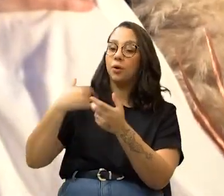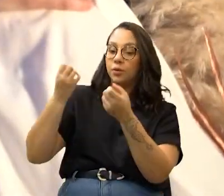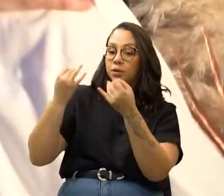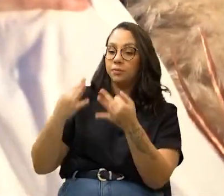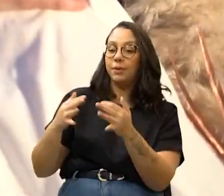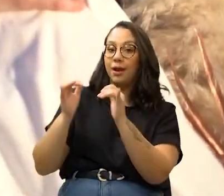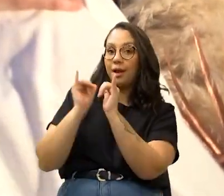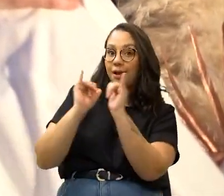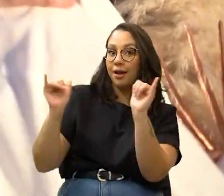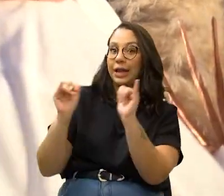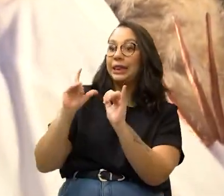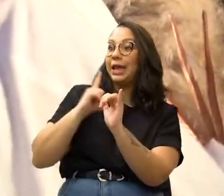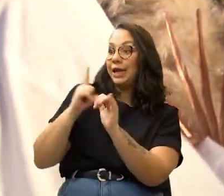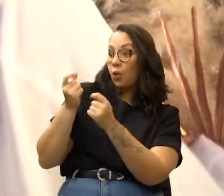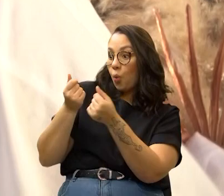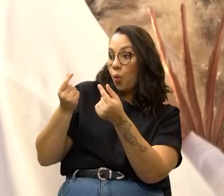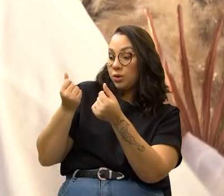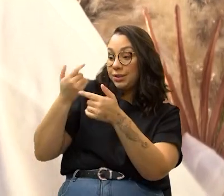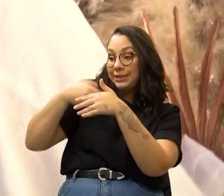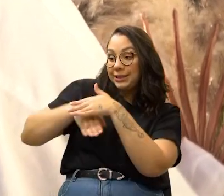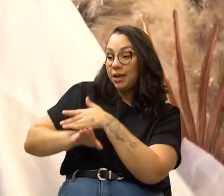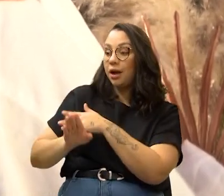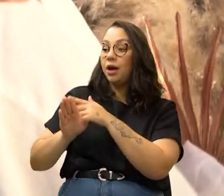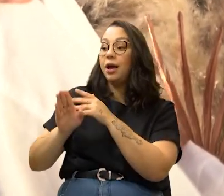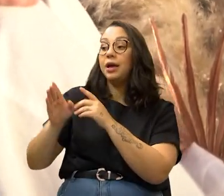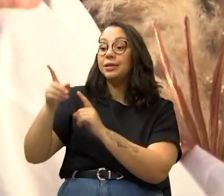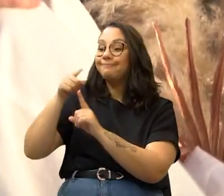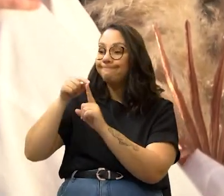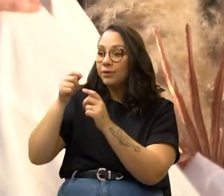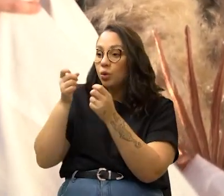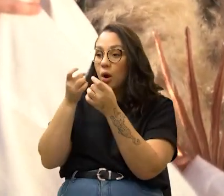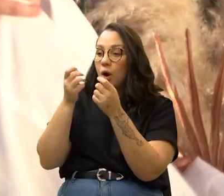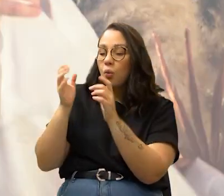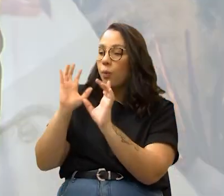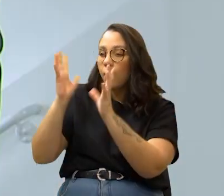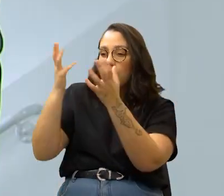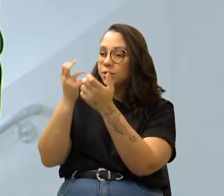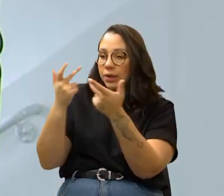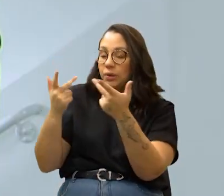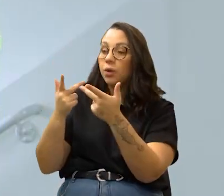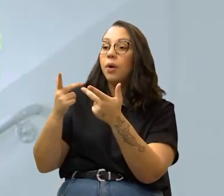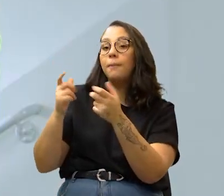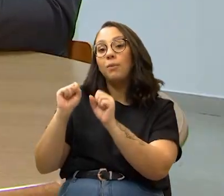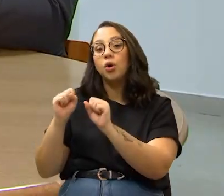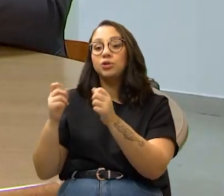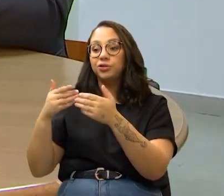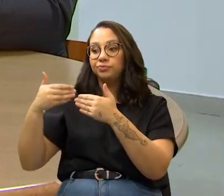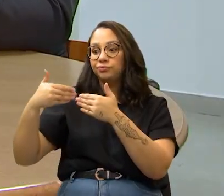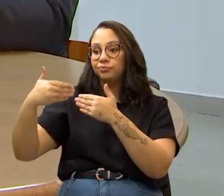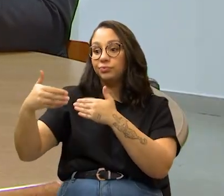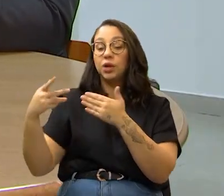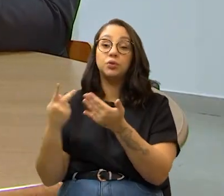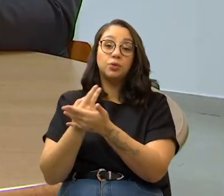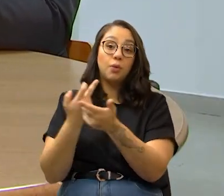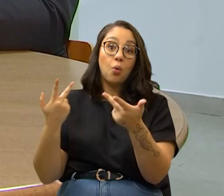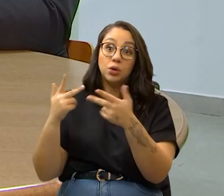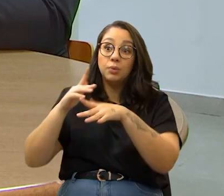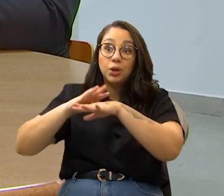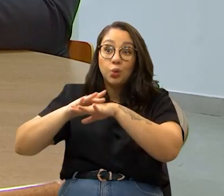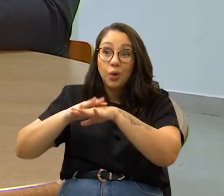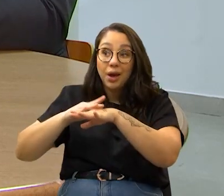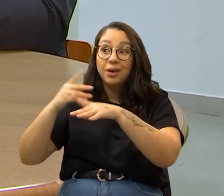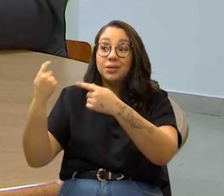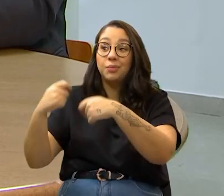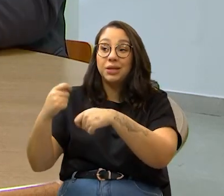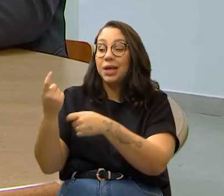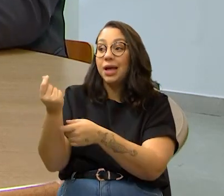falo que quem está guardando hoje dinheiro para um objetivo específico, no meio do caminho pode acontecer alguma coisa, pode até acontecer uma doença, pode acontecer algo